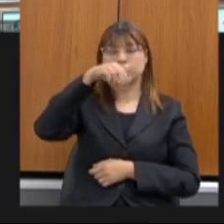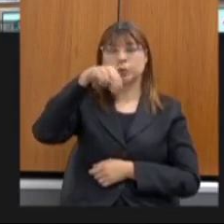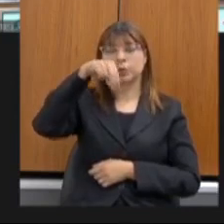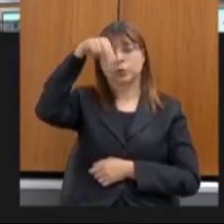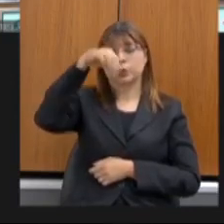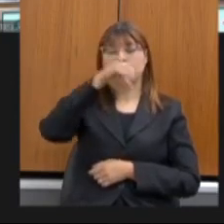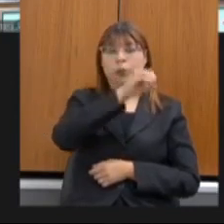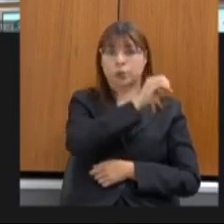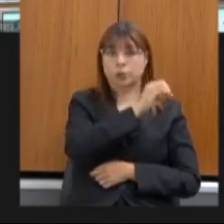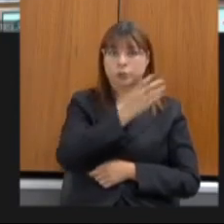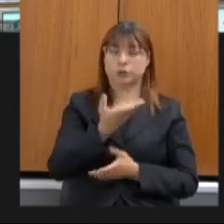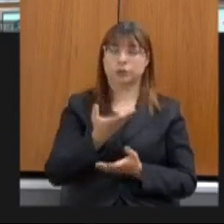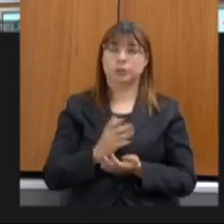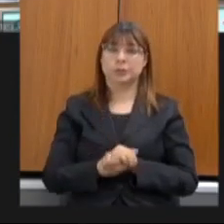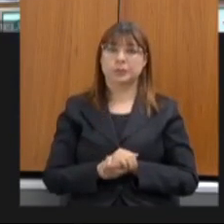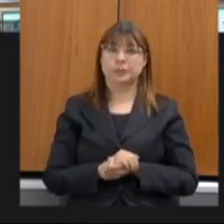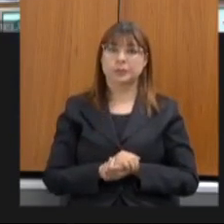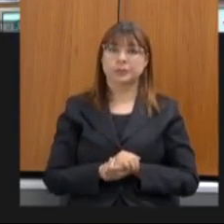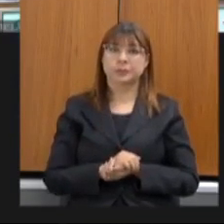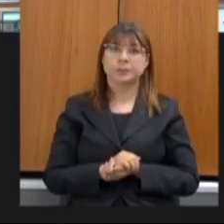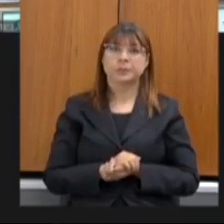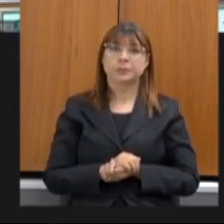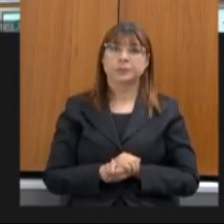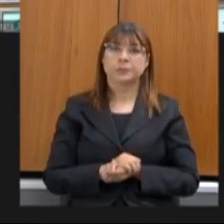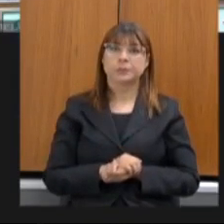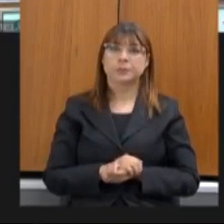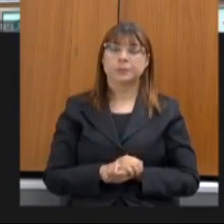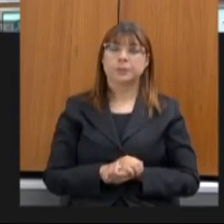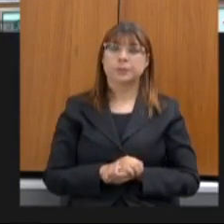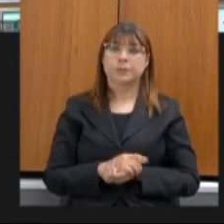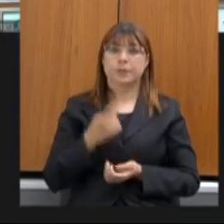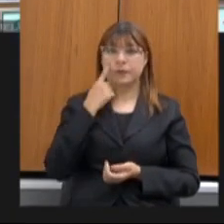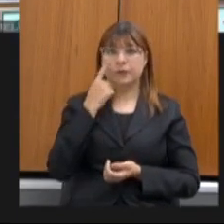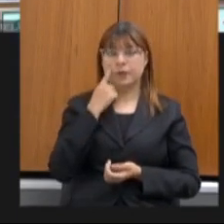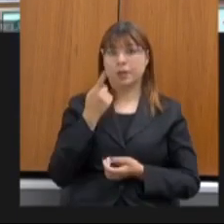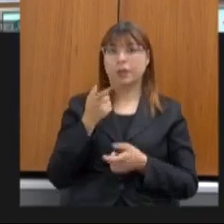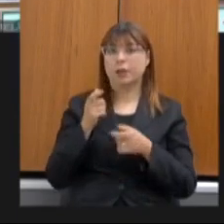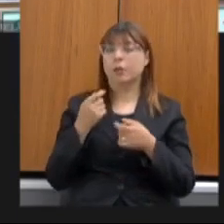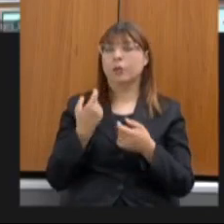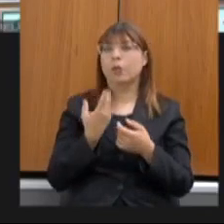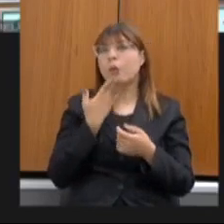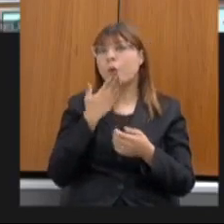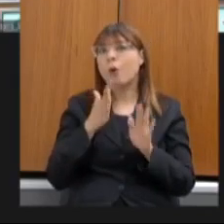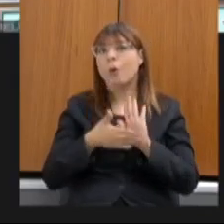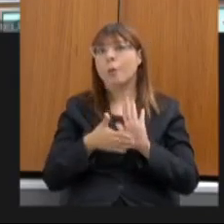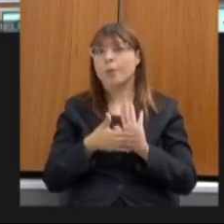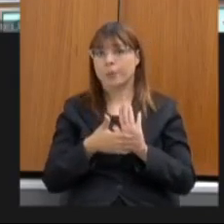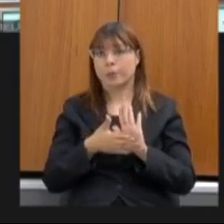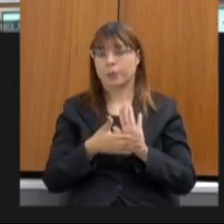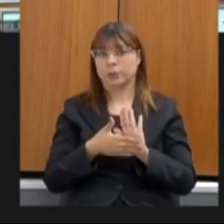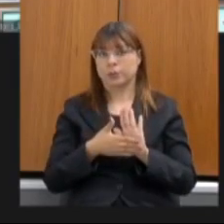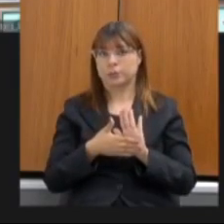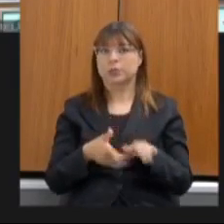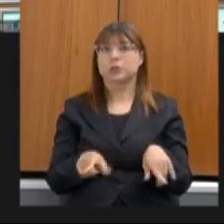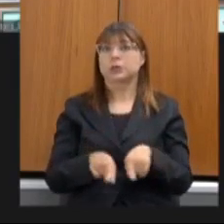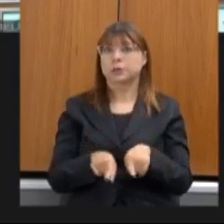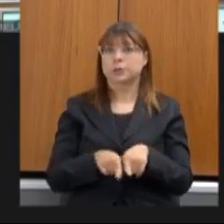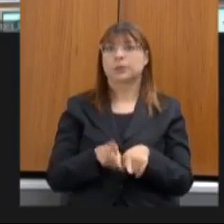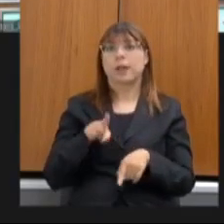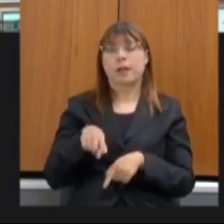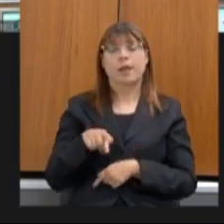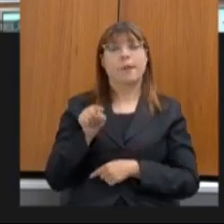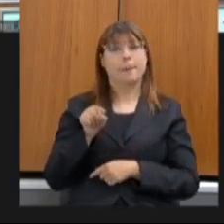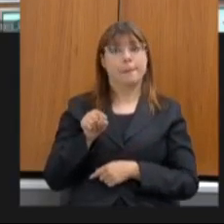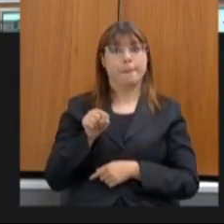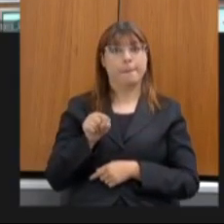substações um terço daquilo que está sendo proposto né para o norte nordeste do estado e serão mil